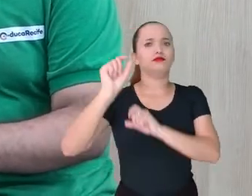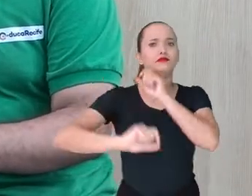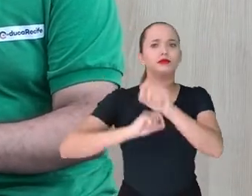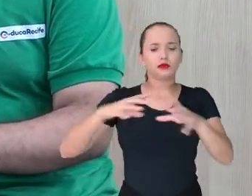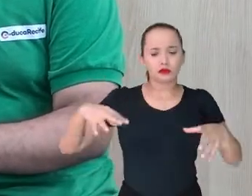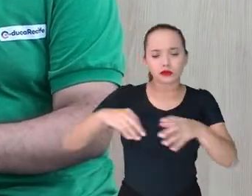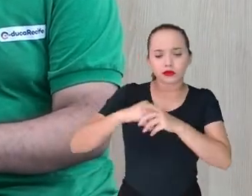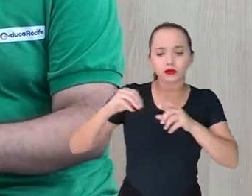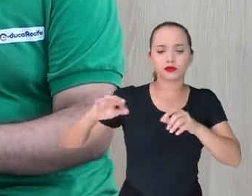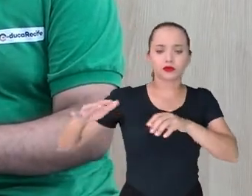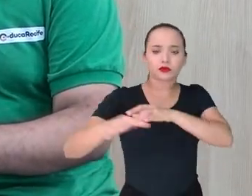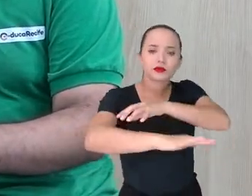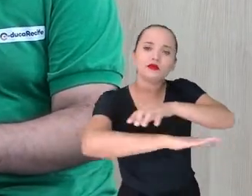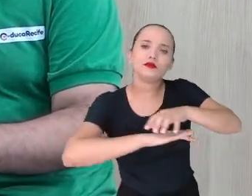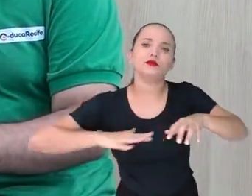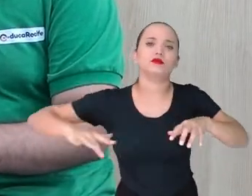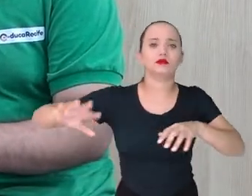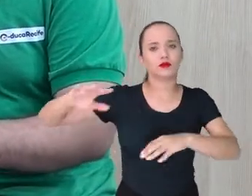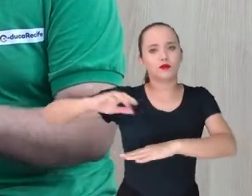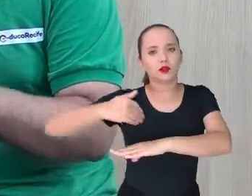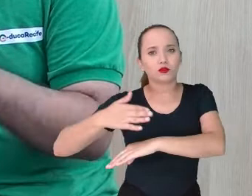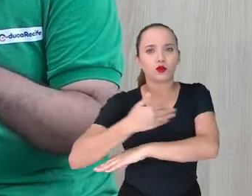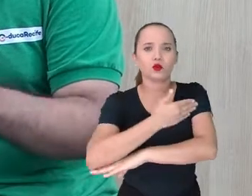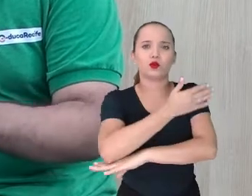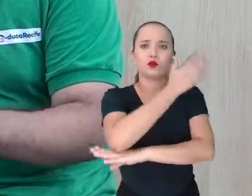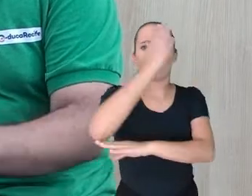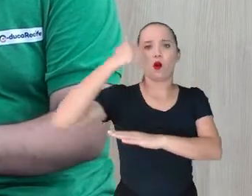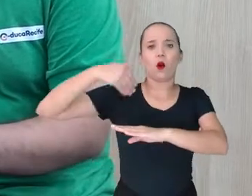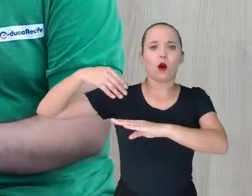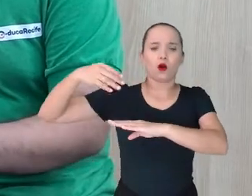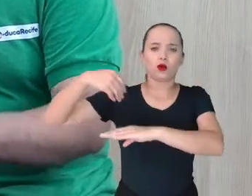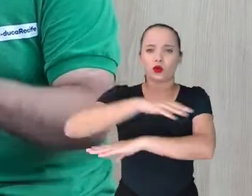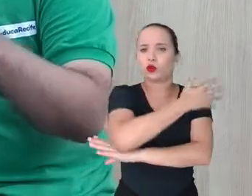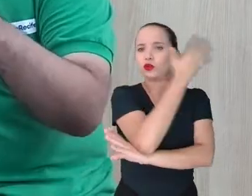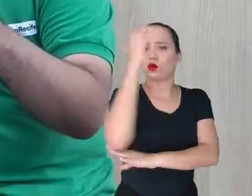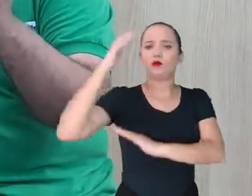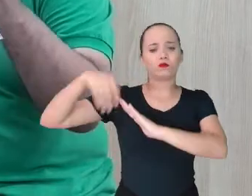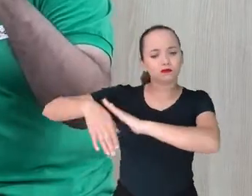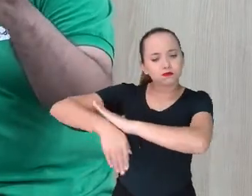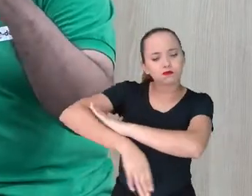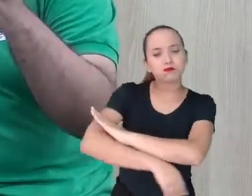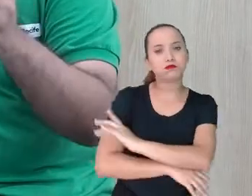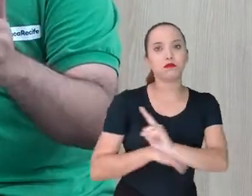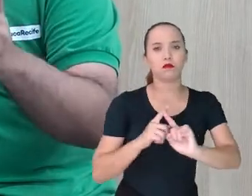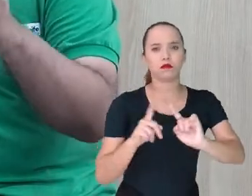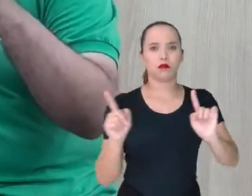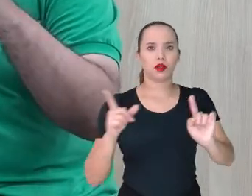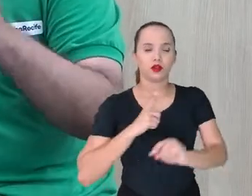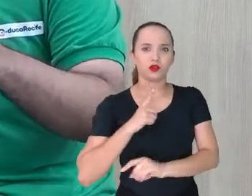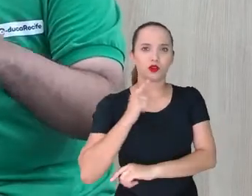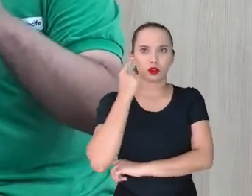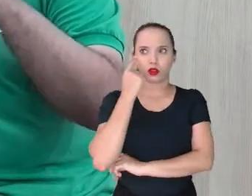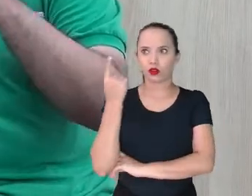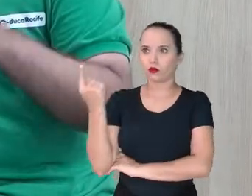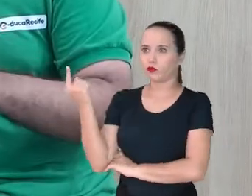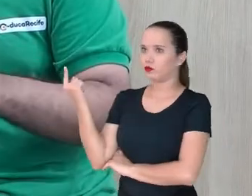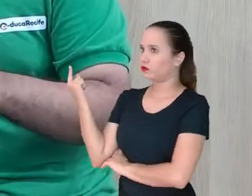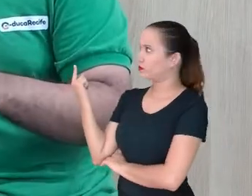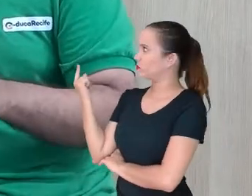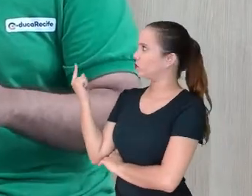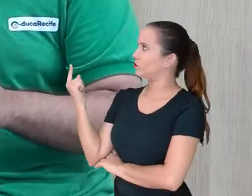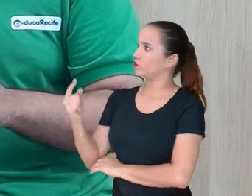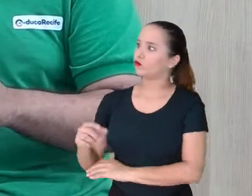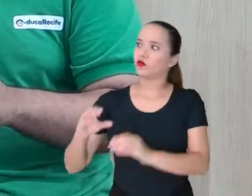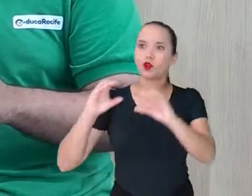natureza, com os nossos biomas, os nossos ecossistemas, mas aí a gente tem lá, Conselho Nacional do Meio